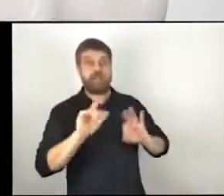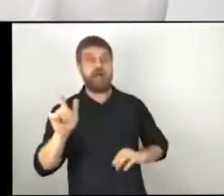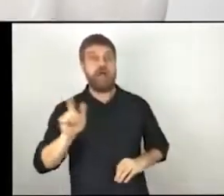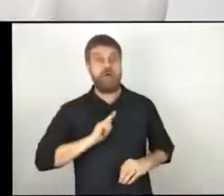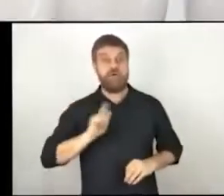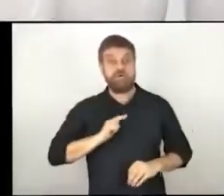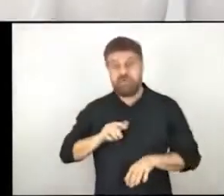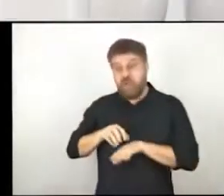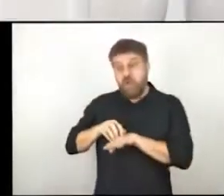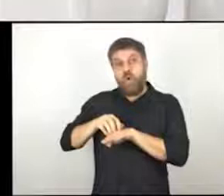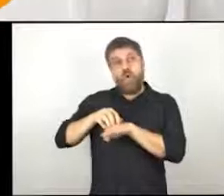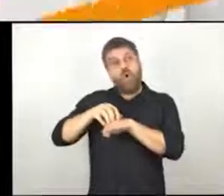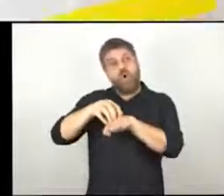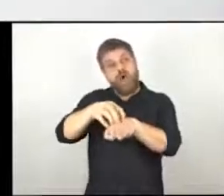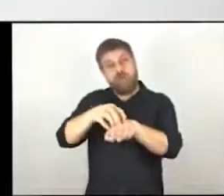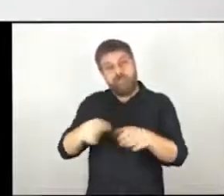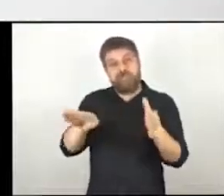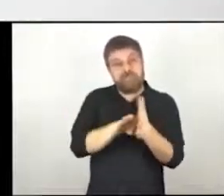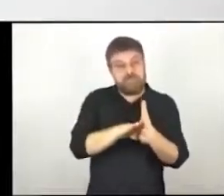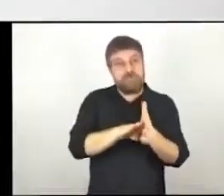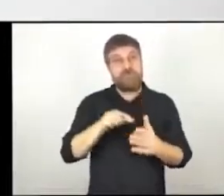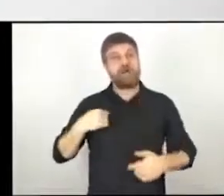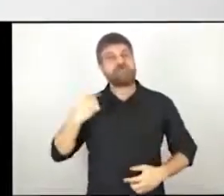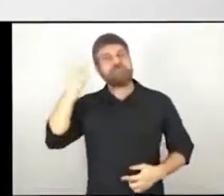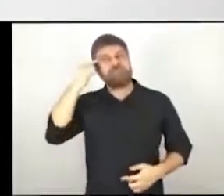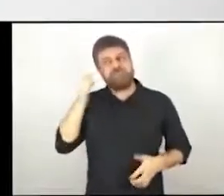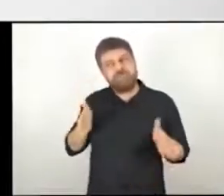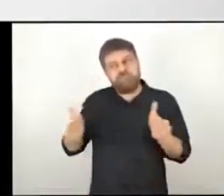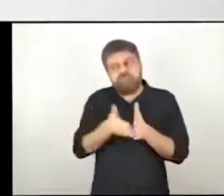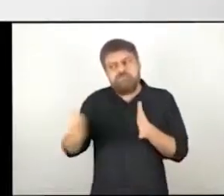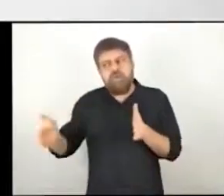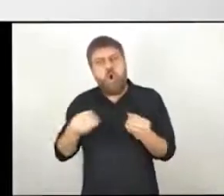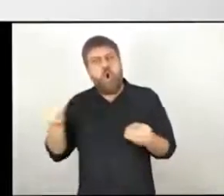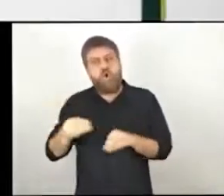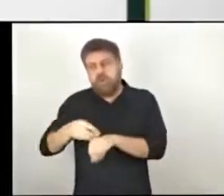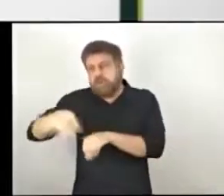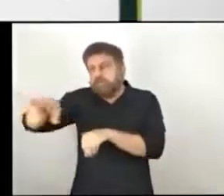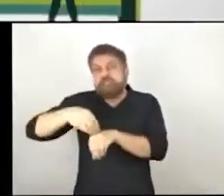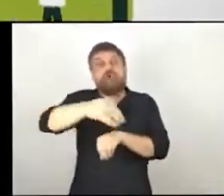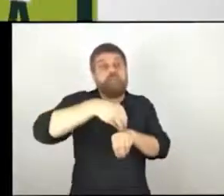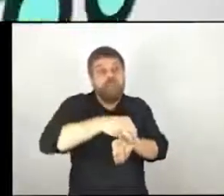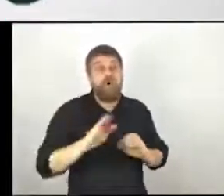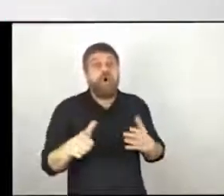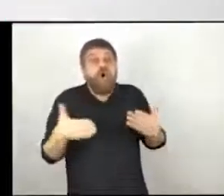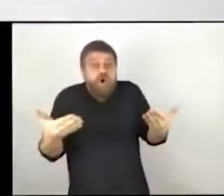supermercado. Eles foram transportados. E agora a gente entra na etapa da distribuição.